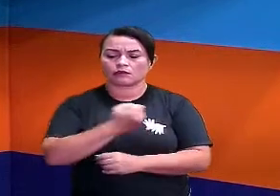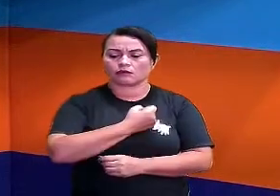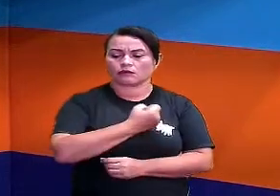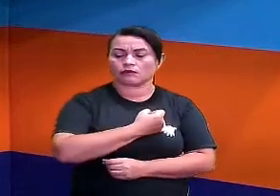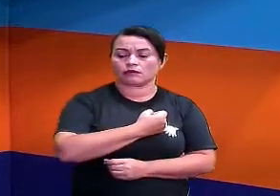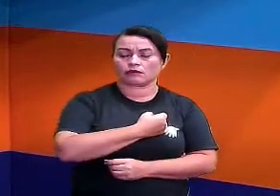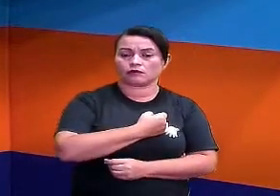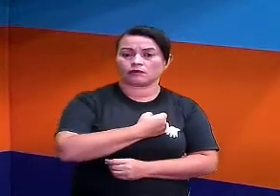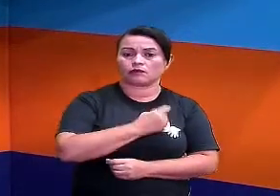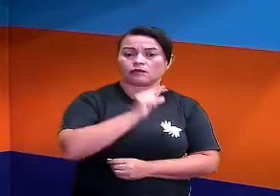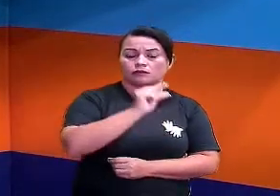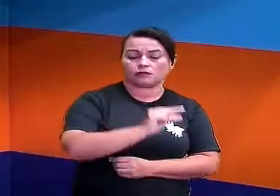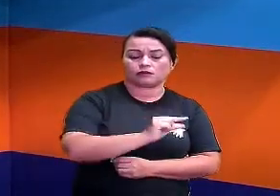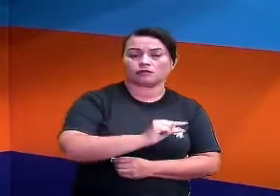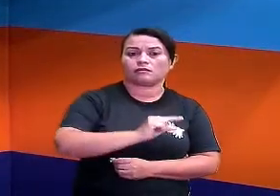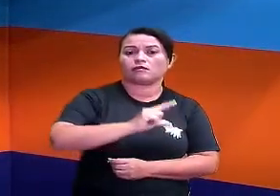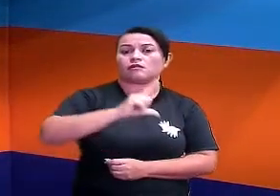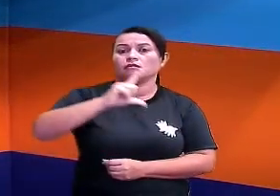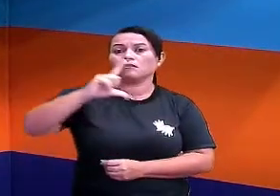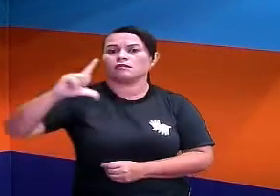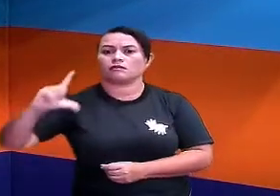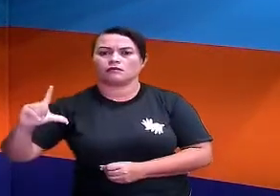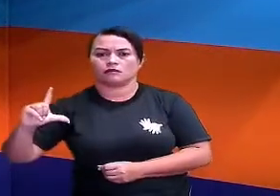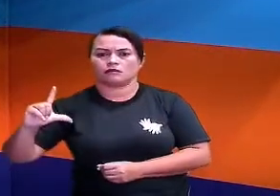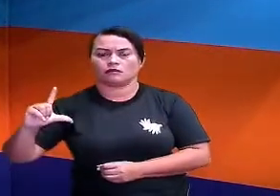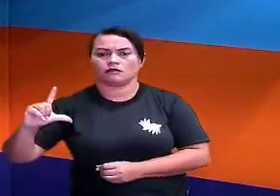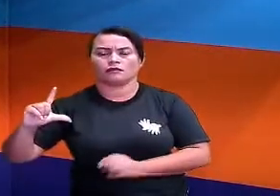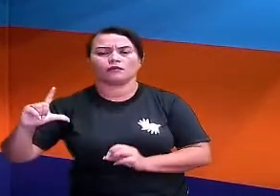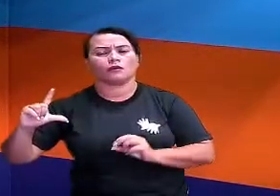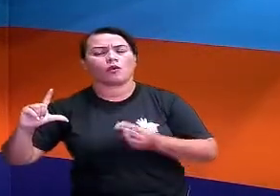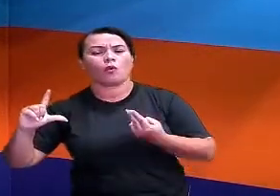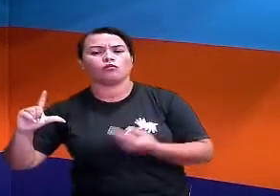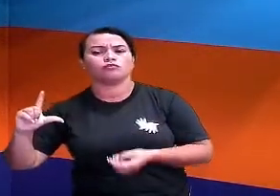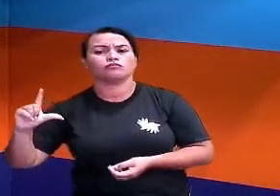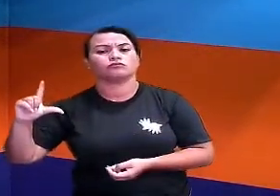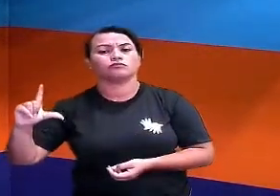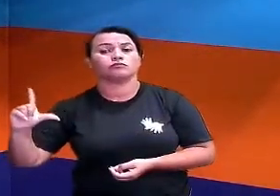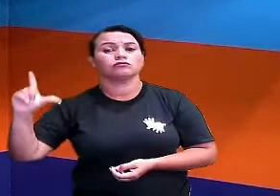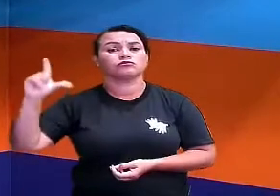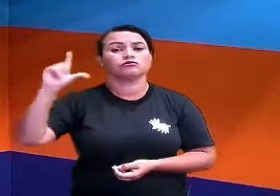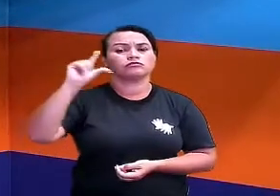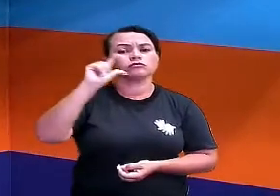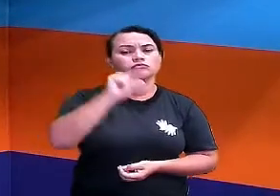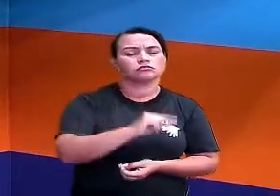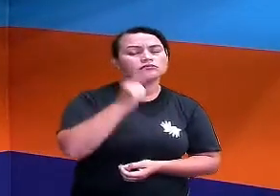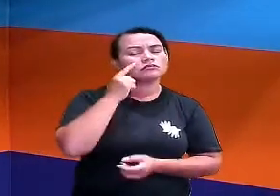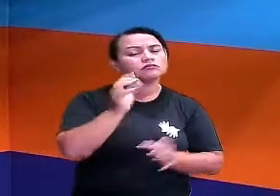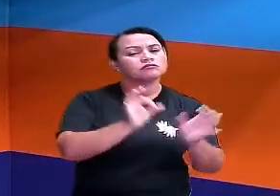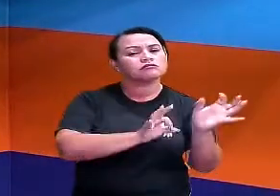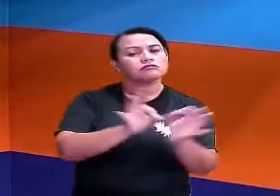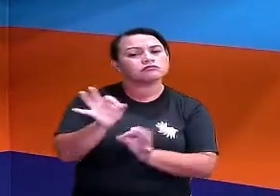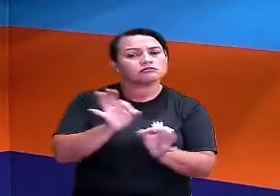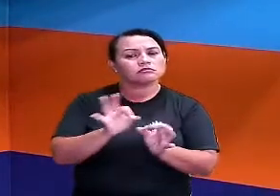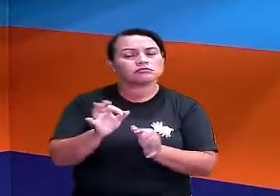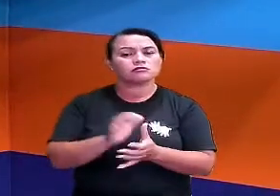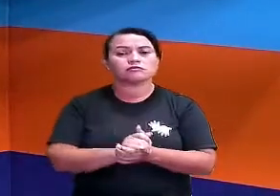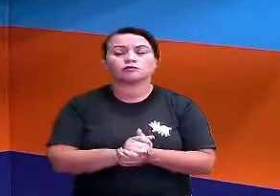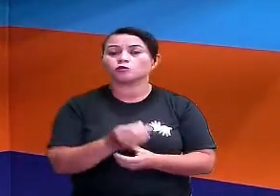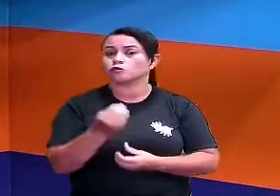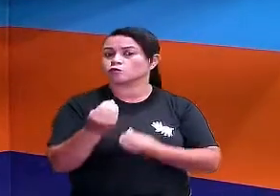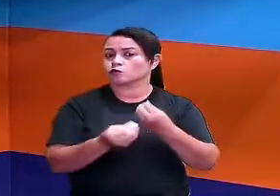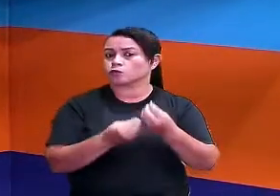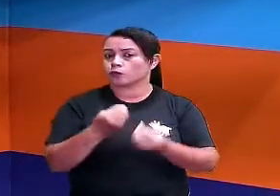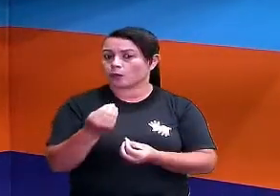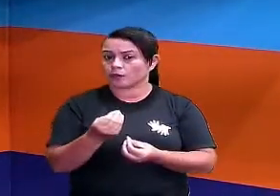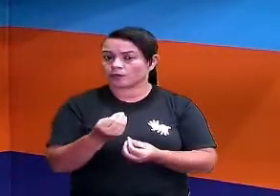do menor para o maior. E o que que eu tenho que fazer? Colocados em ordem crescente, o que é que eu